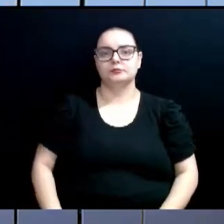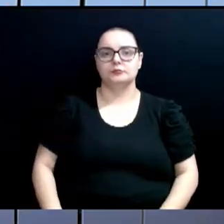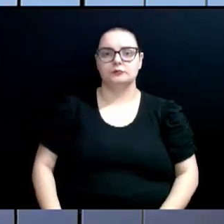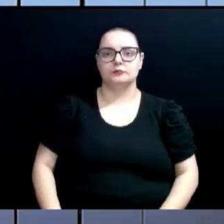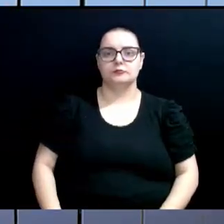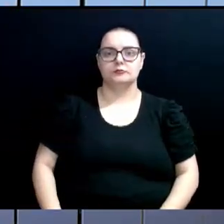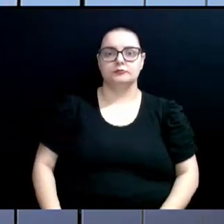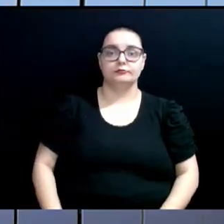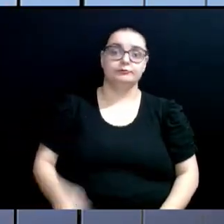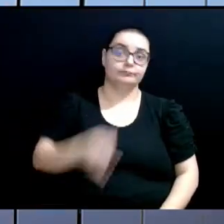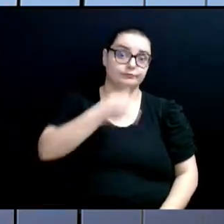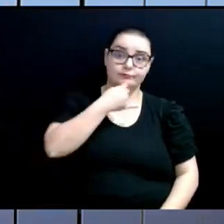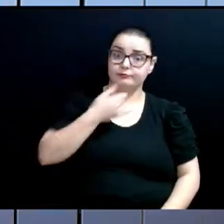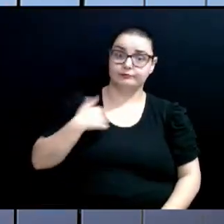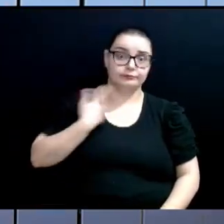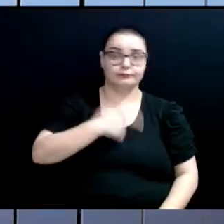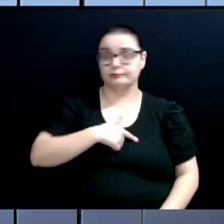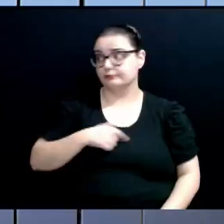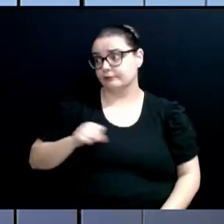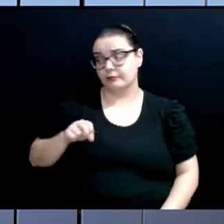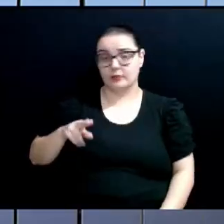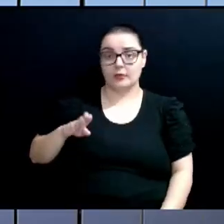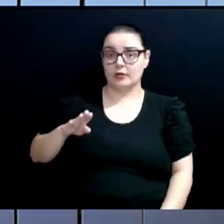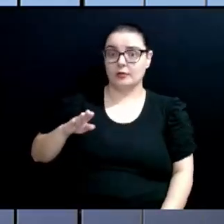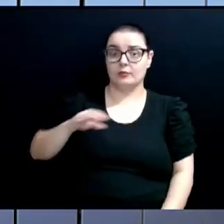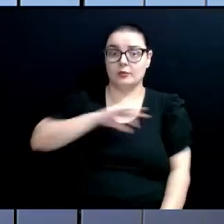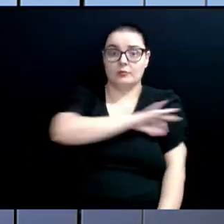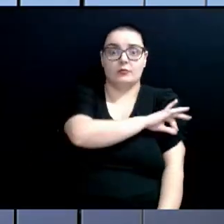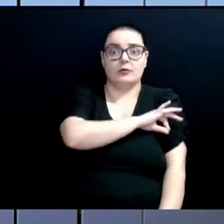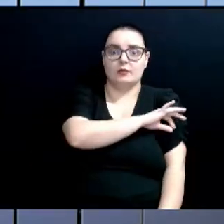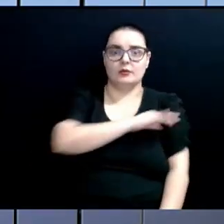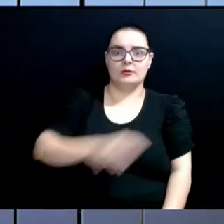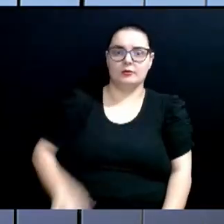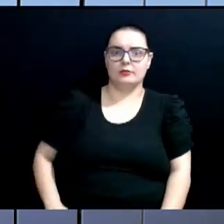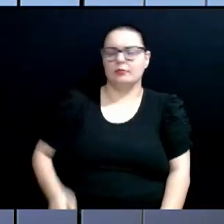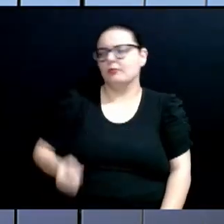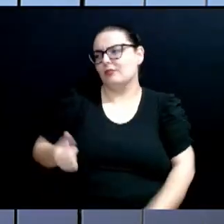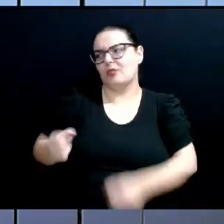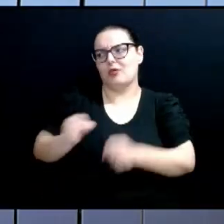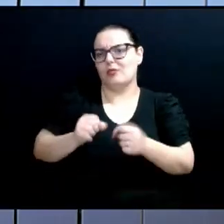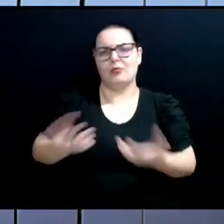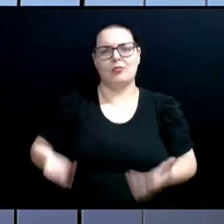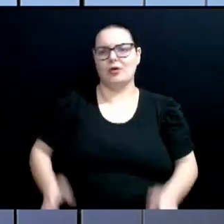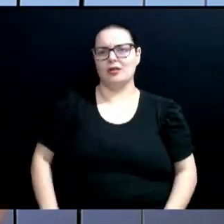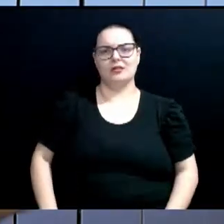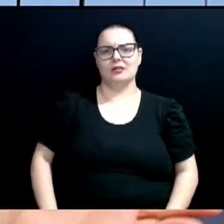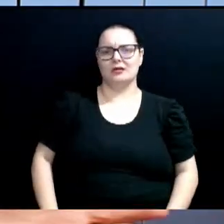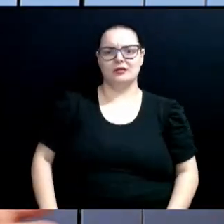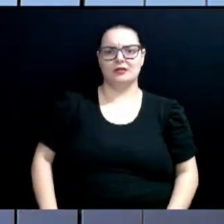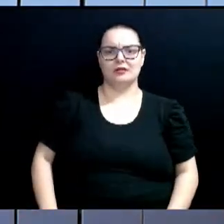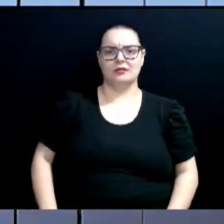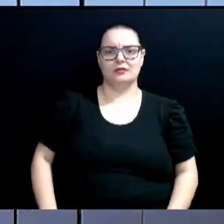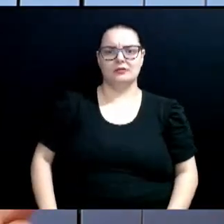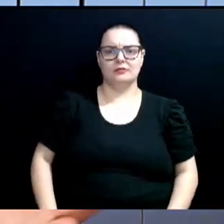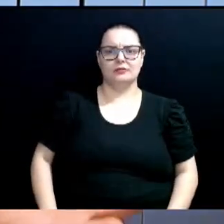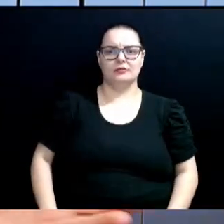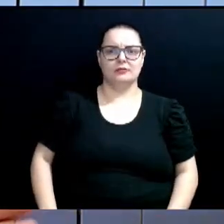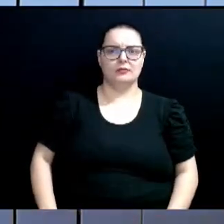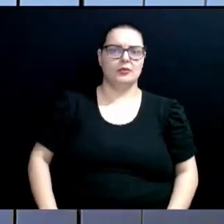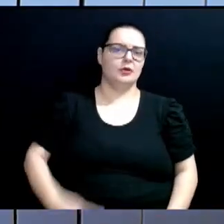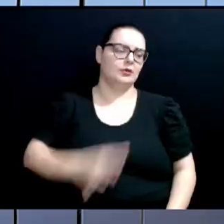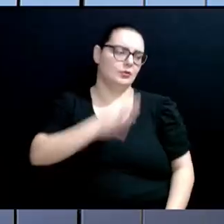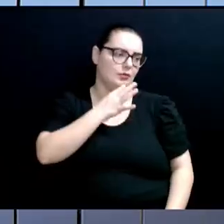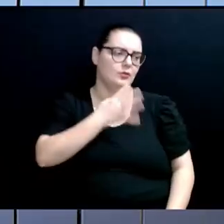Infelizmente, as nossas subprefeituras em Campinas, elas têm muito pouco poder. Tem muito pouco poder, né? Eu conheço, né, eu estive